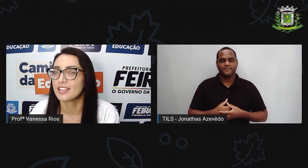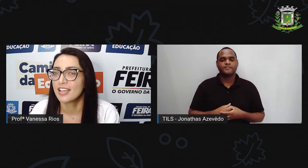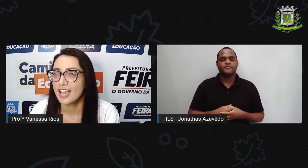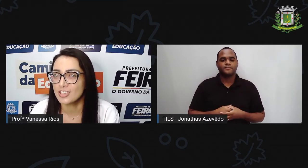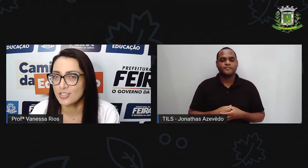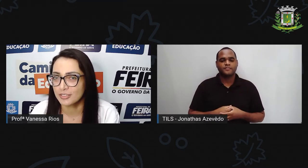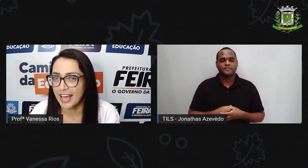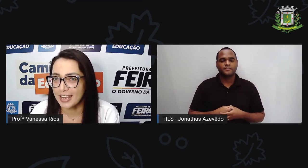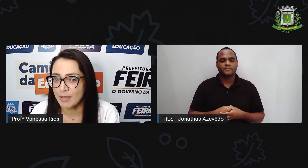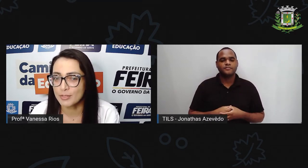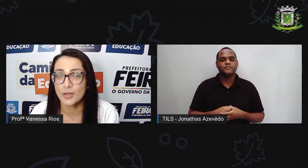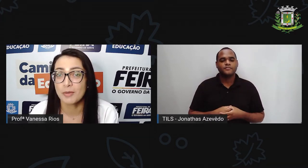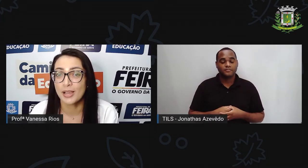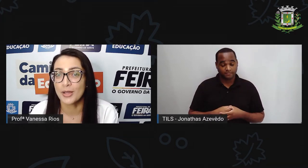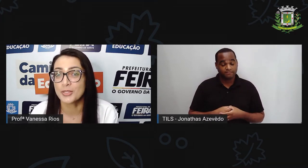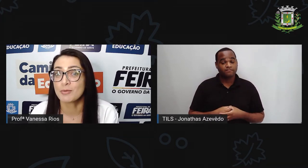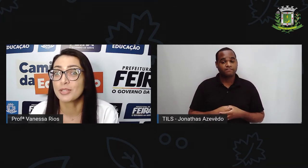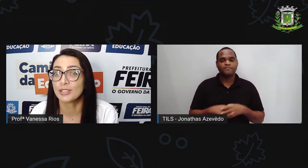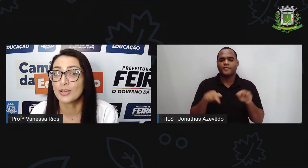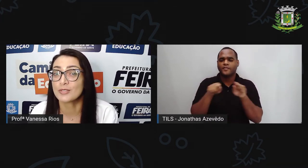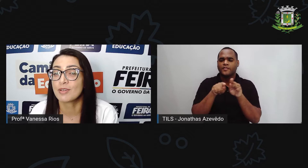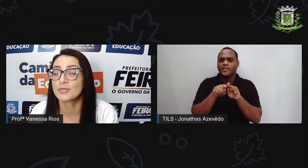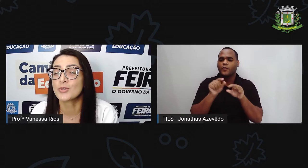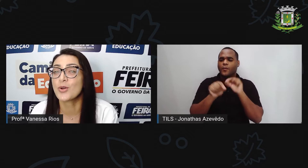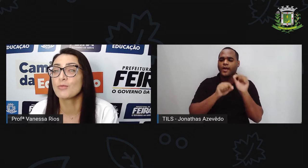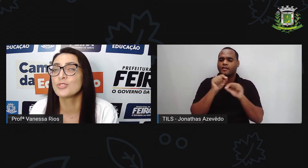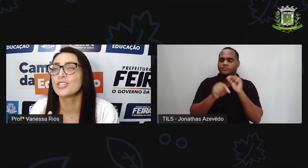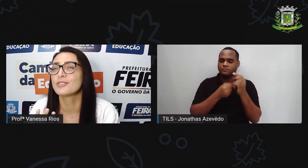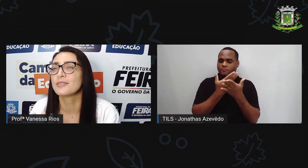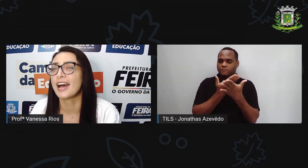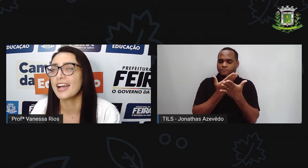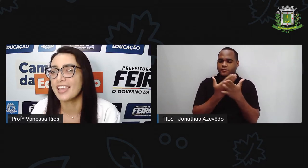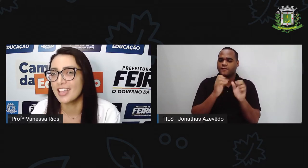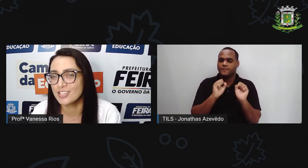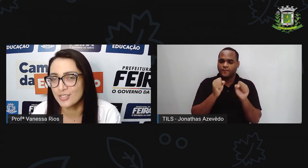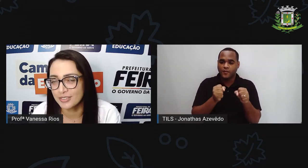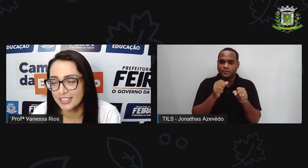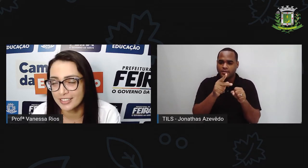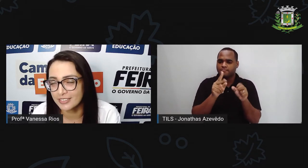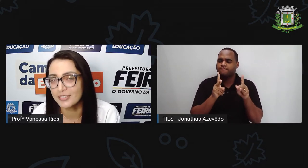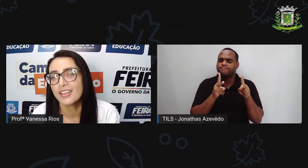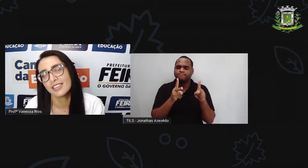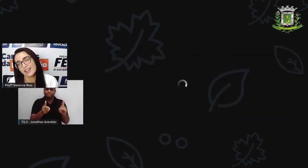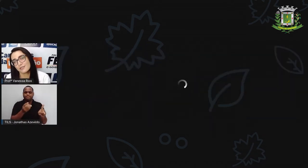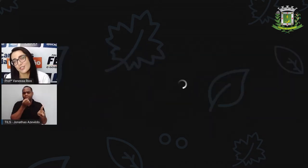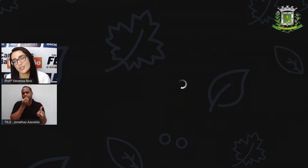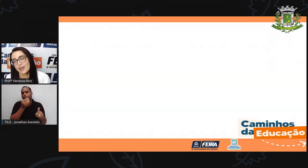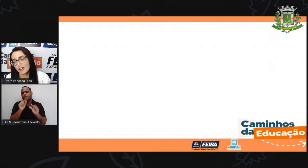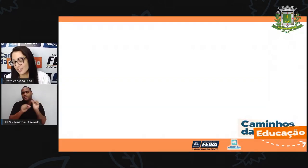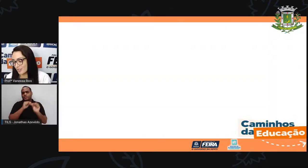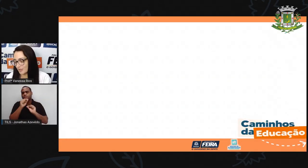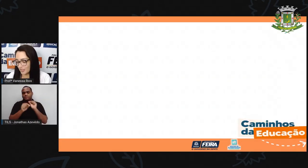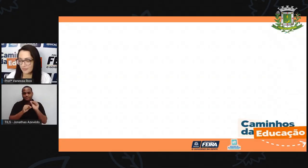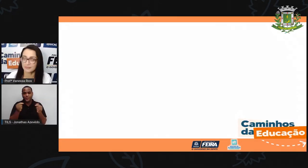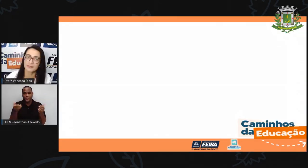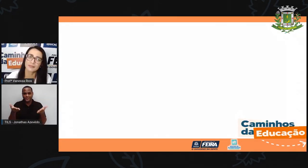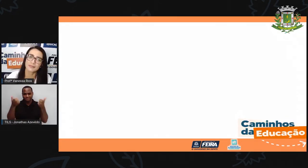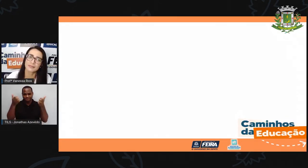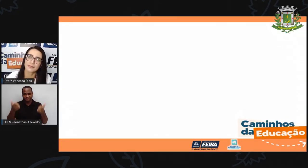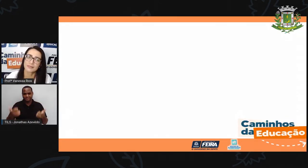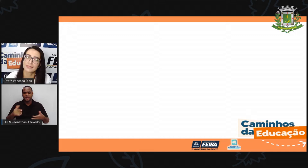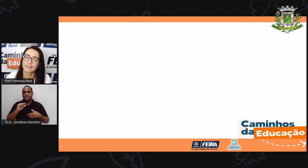que nós estudaremos, ou melhor, sobre o que nós vamos continuar estudando na videoaula de hoje.